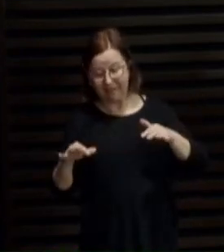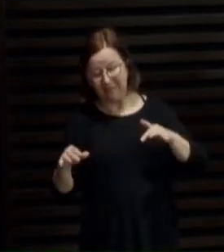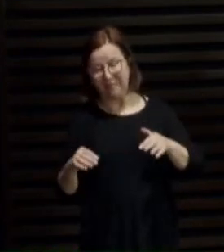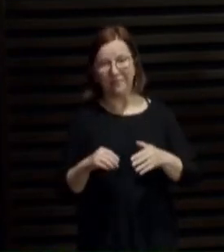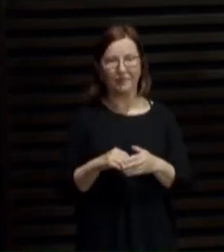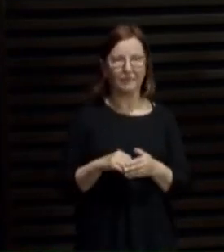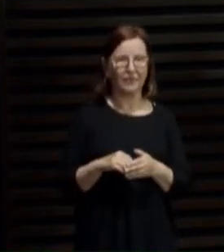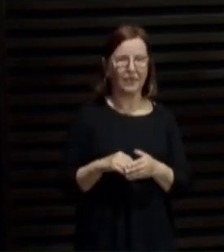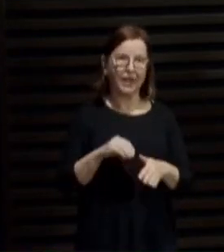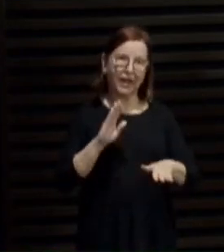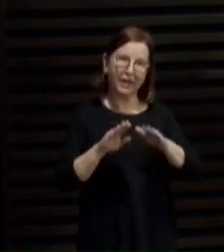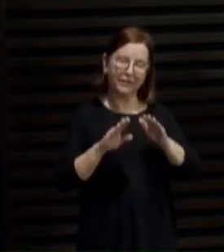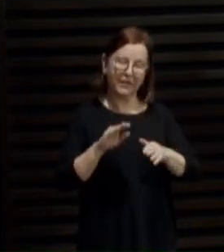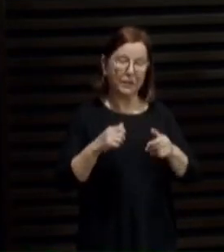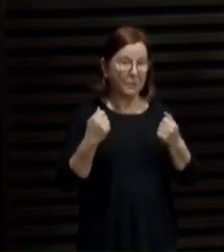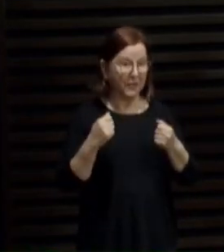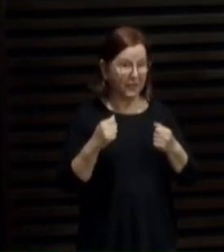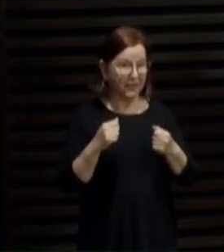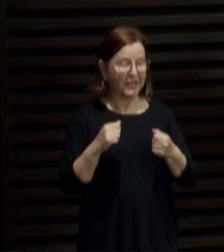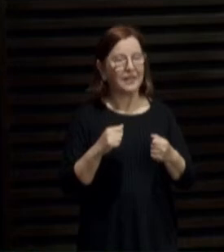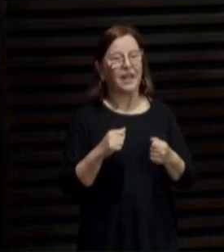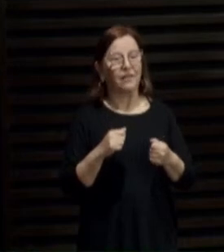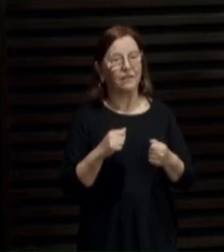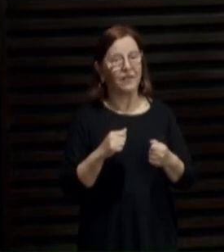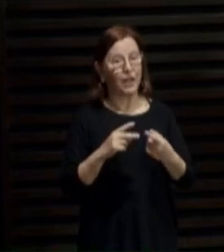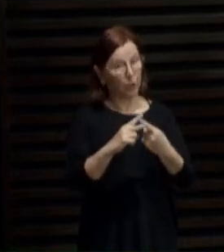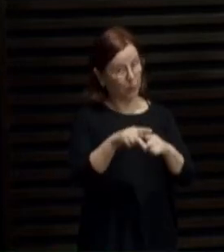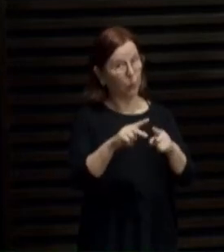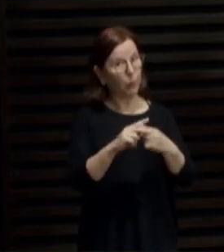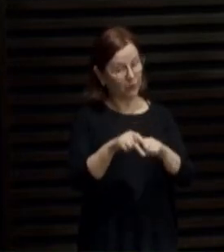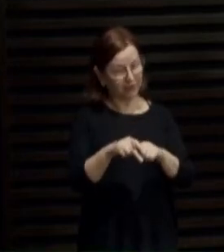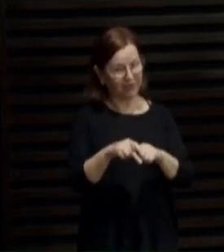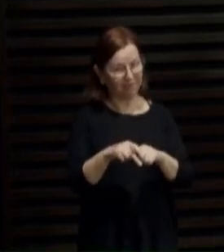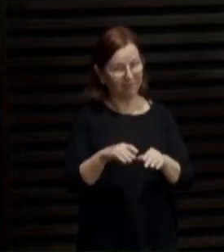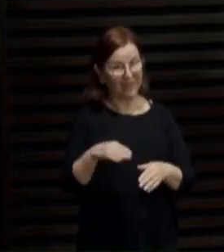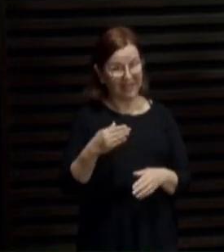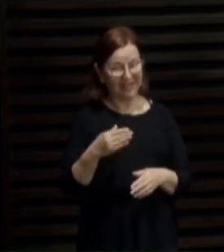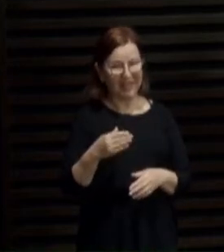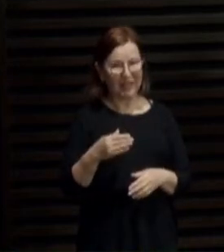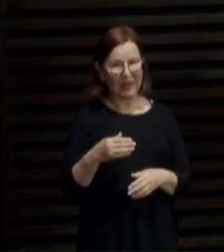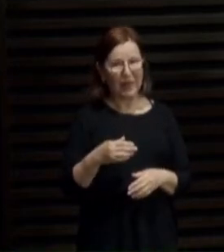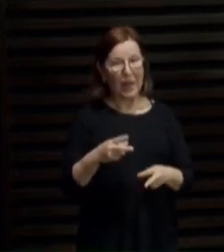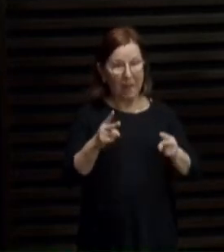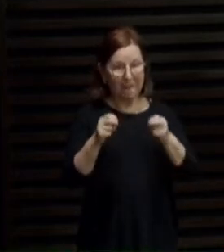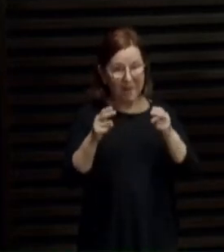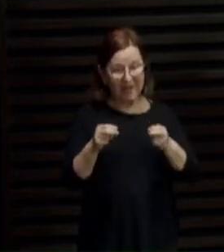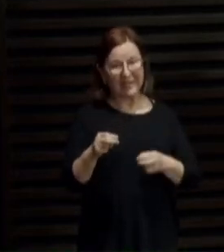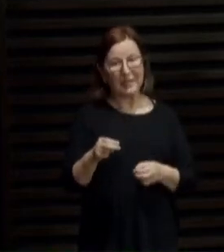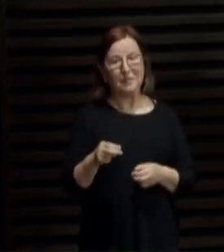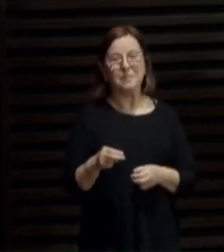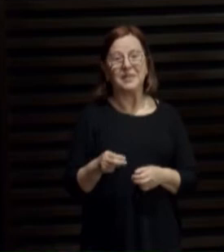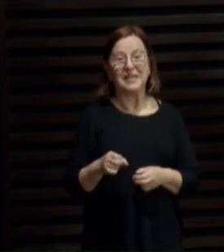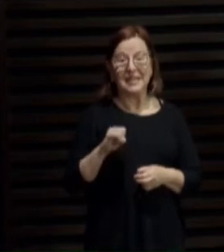que pegar e dar uma torcida, e a gente via quem era quem, aquele que recebia a torcidinha com cuidado